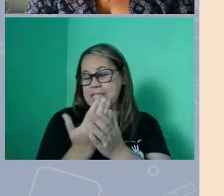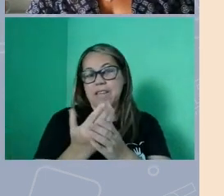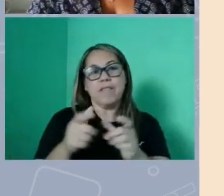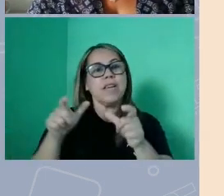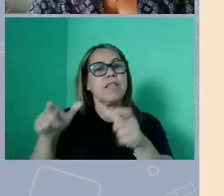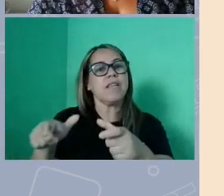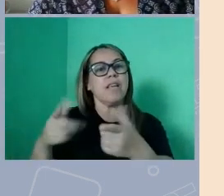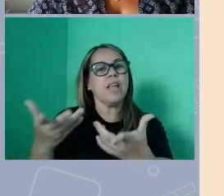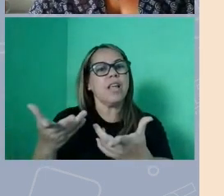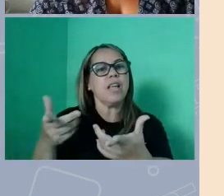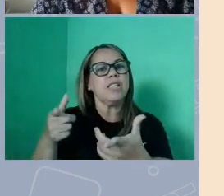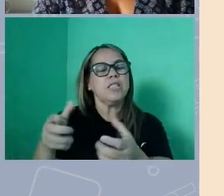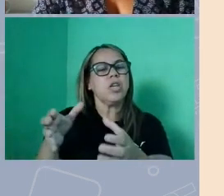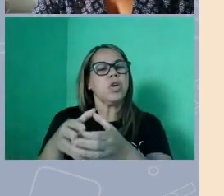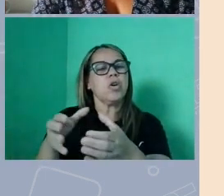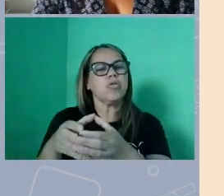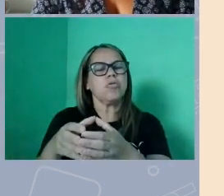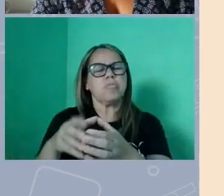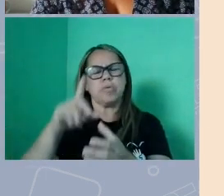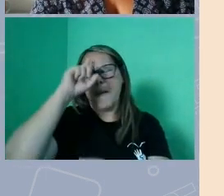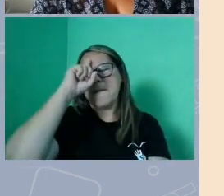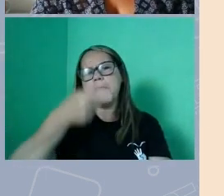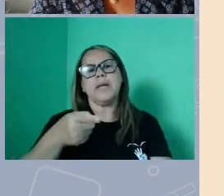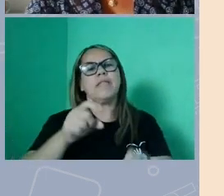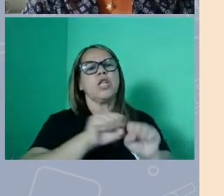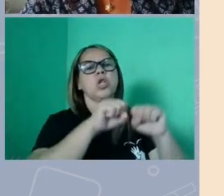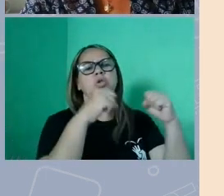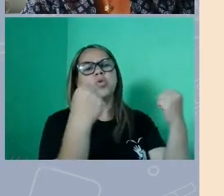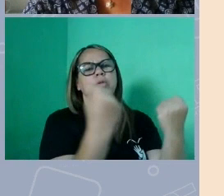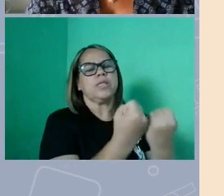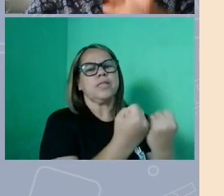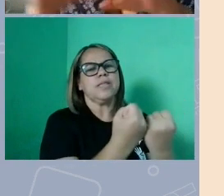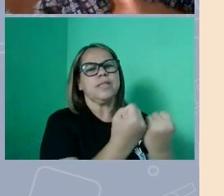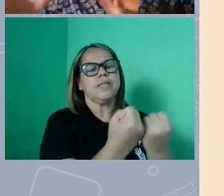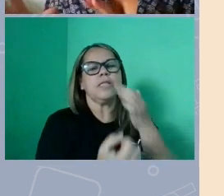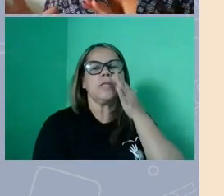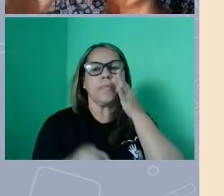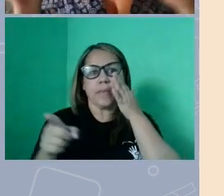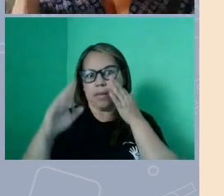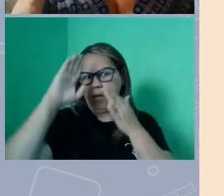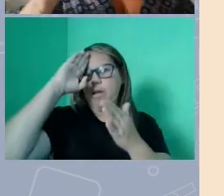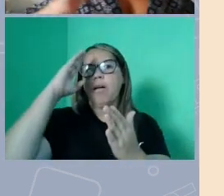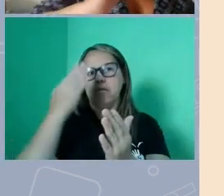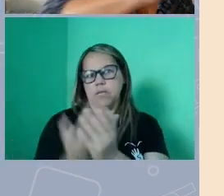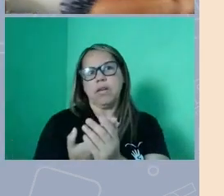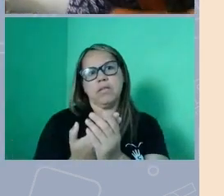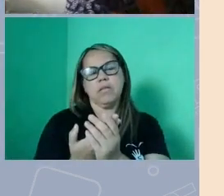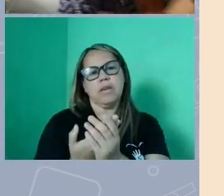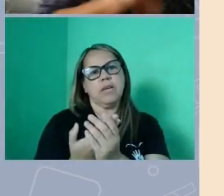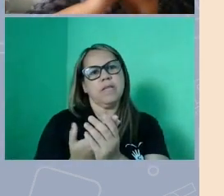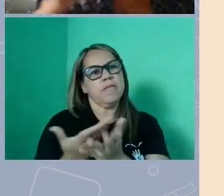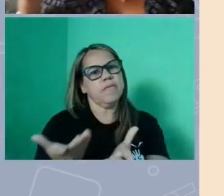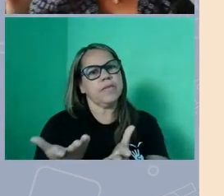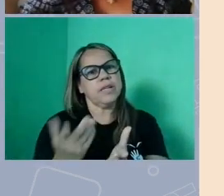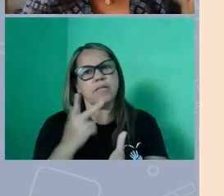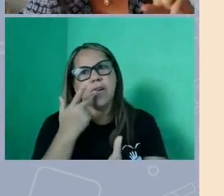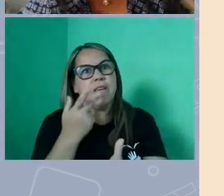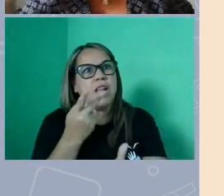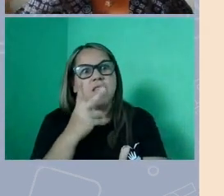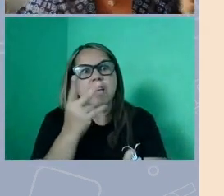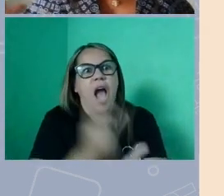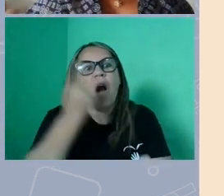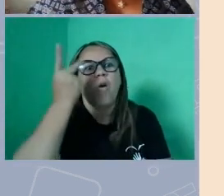controlaria um dia a sociedade né ele acreditava não tá dizendo que aconteceu